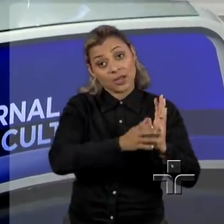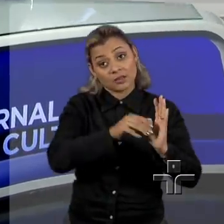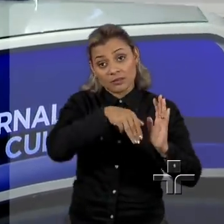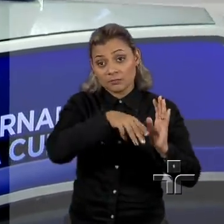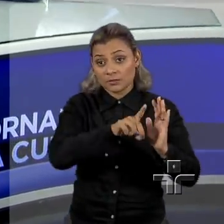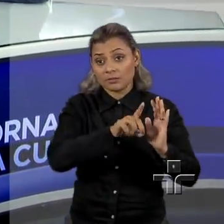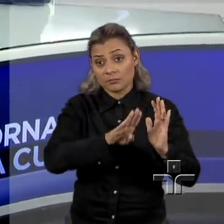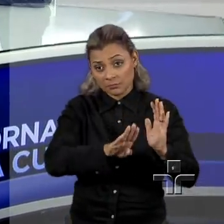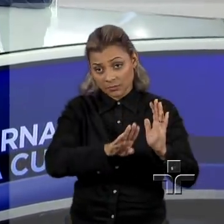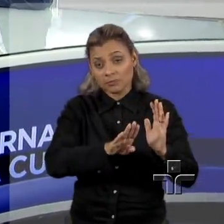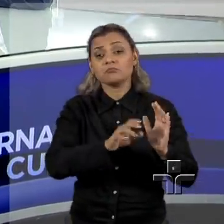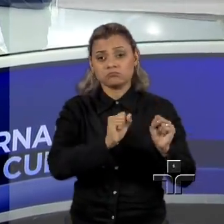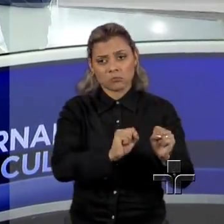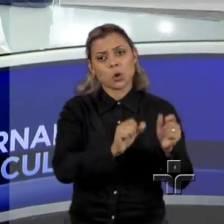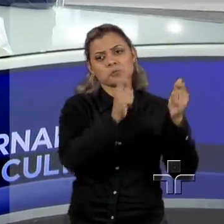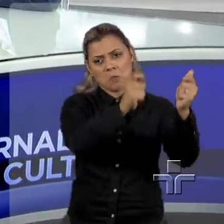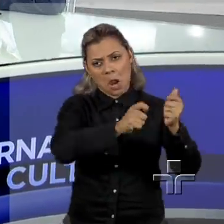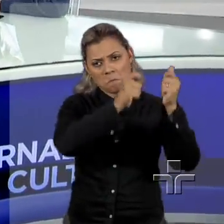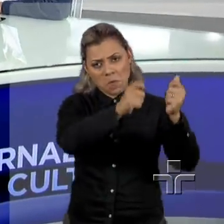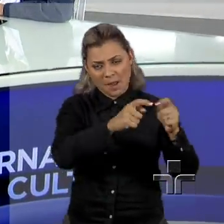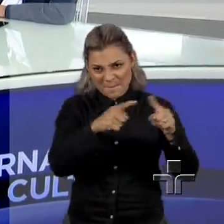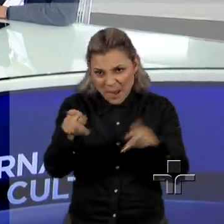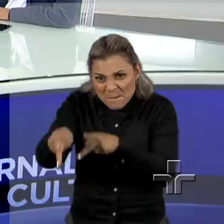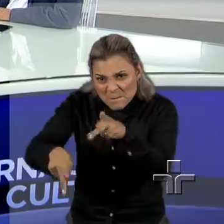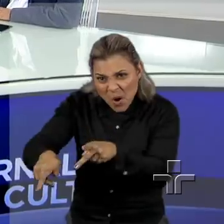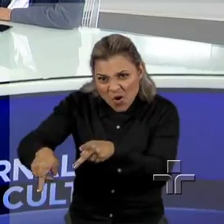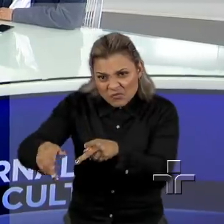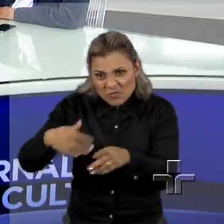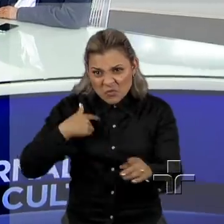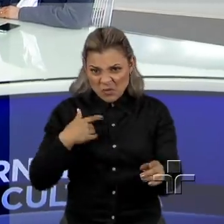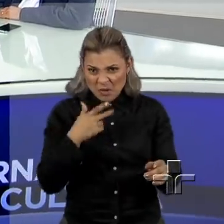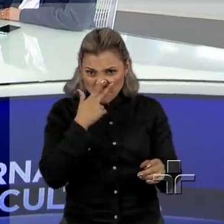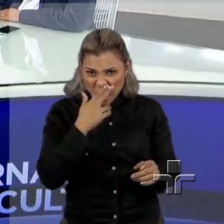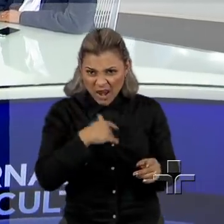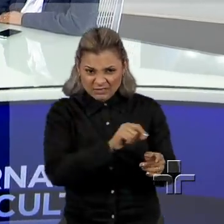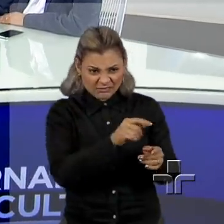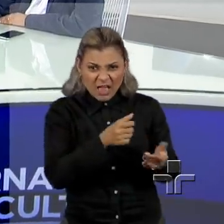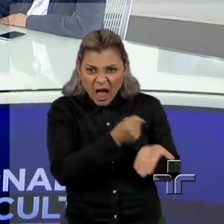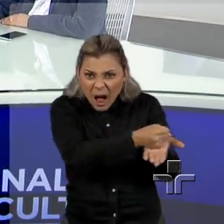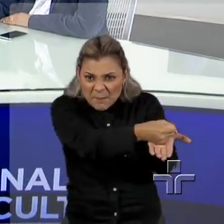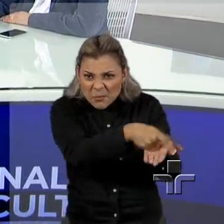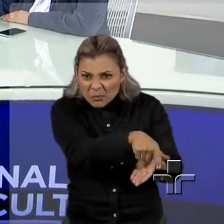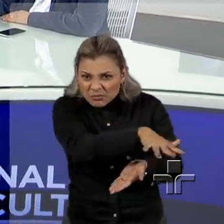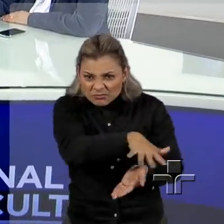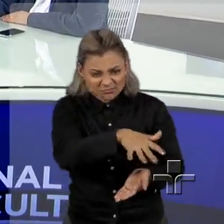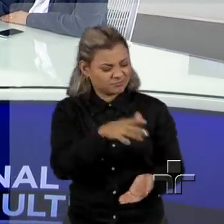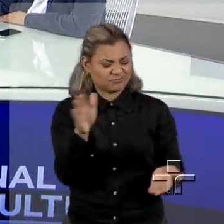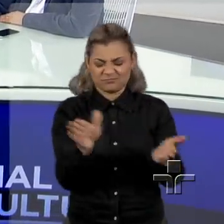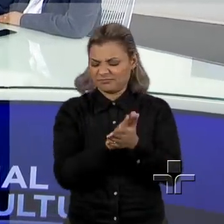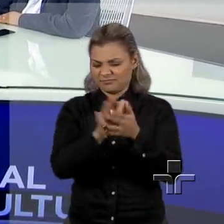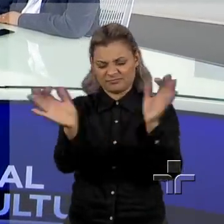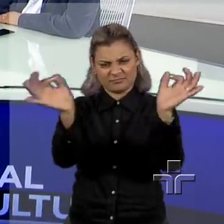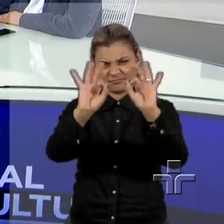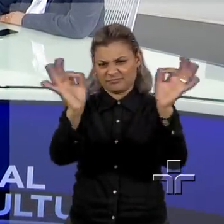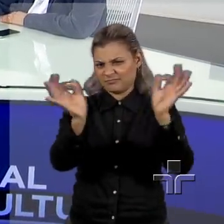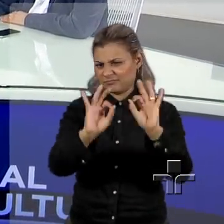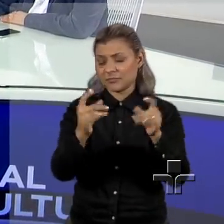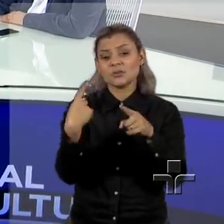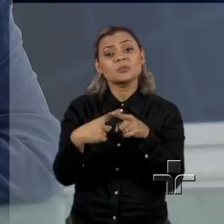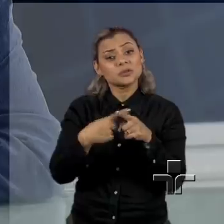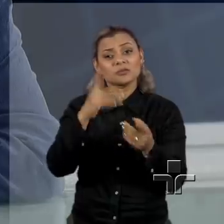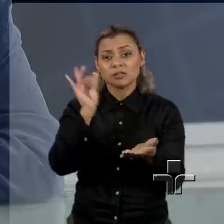a população não vai fazer. Popular, sim. Porque a prisão do Temer, sendo ele MDB, claro, vai ser julgado, investigado,